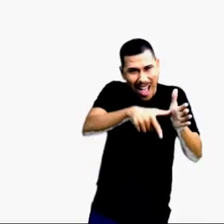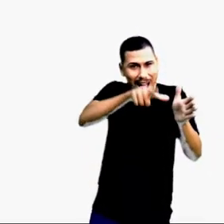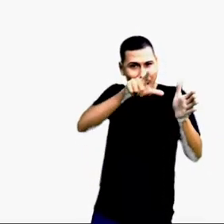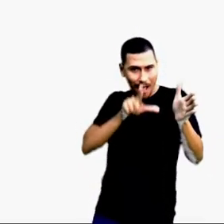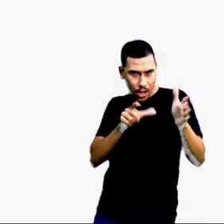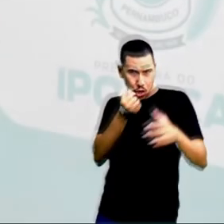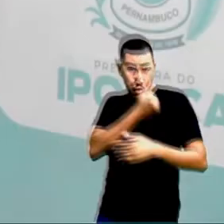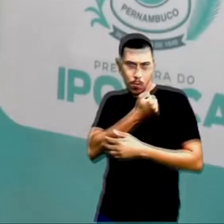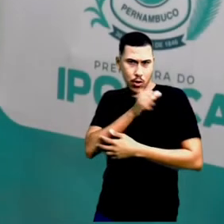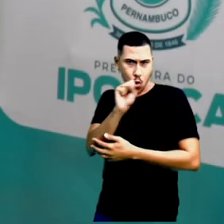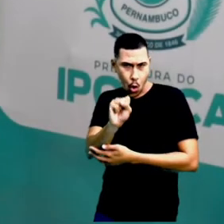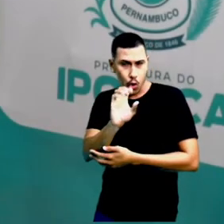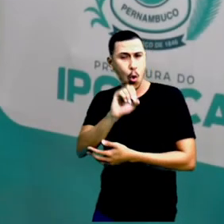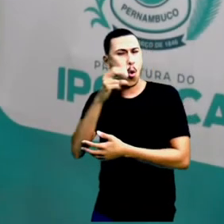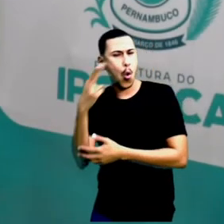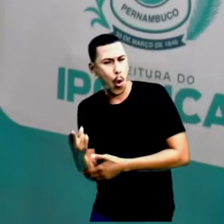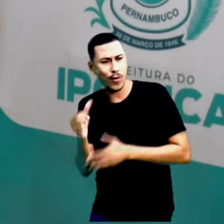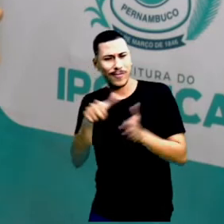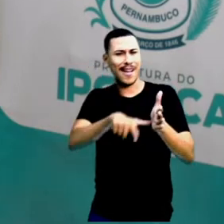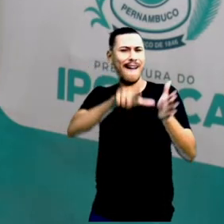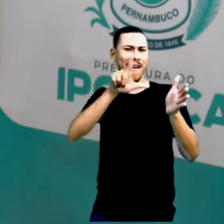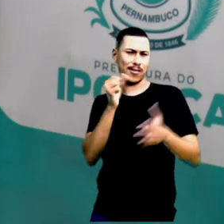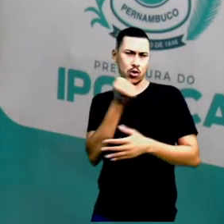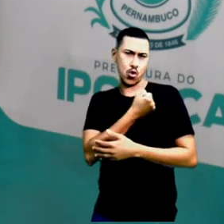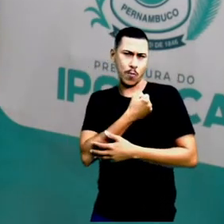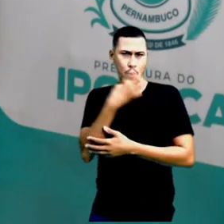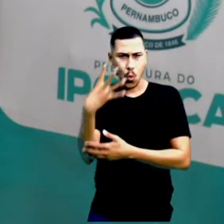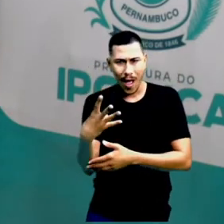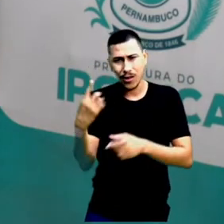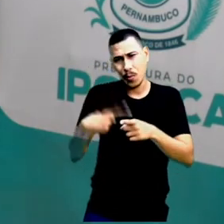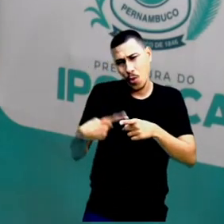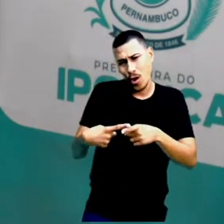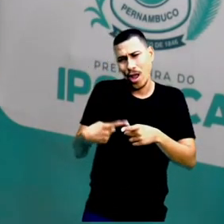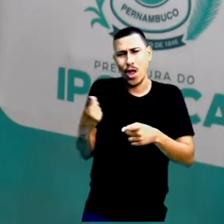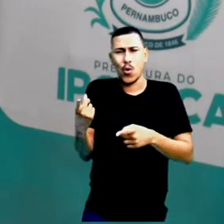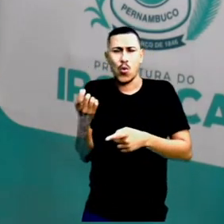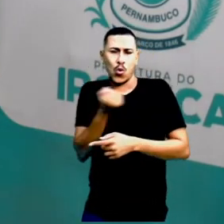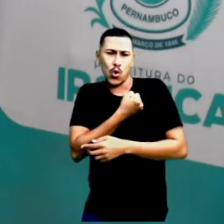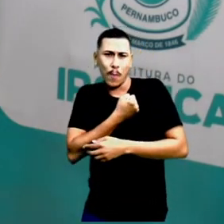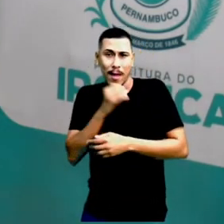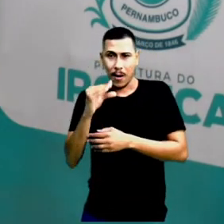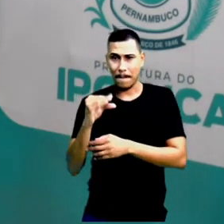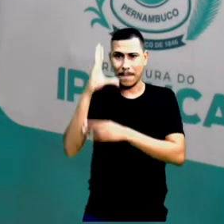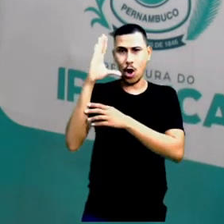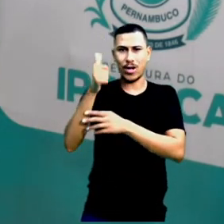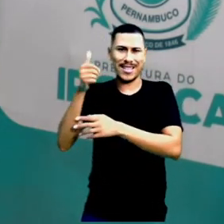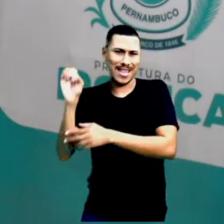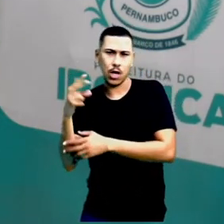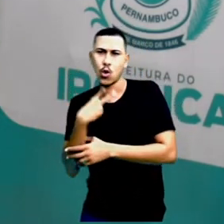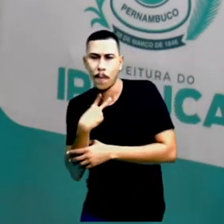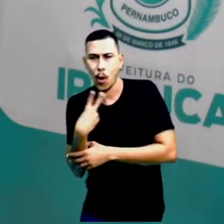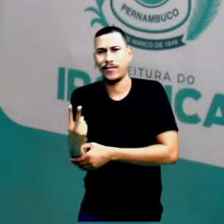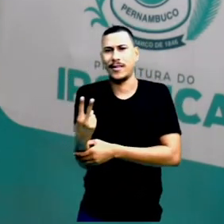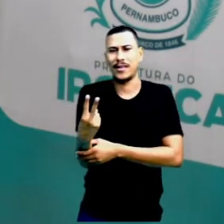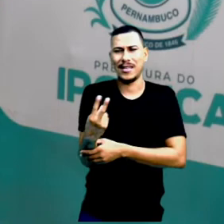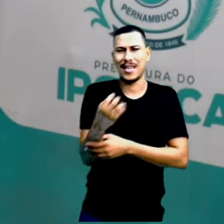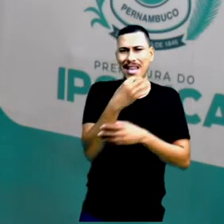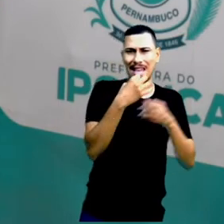antes do 4, porque ficaria um número maior que 10. A vírgula vai parar aqui compreendido entre 3 e 8,